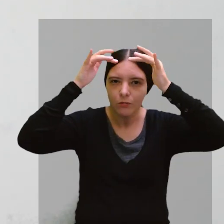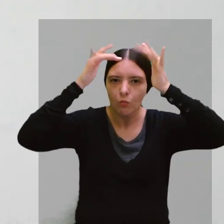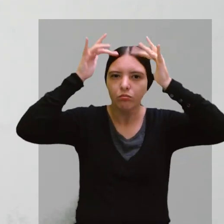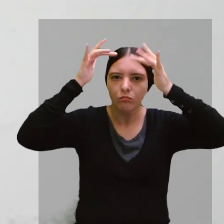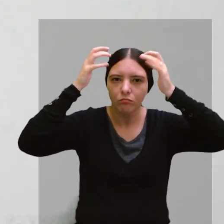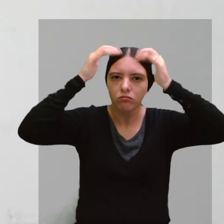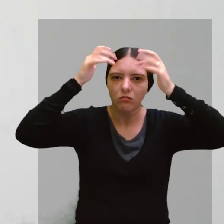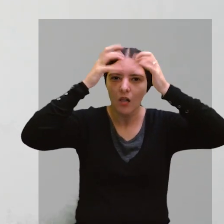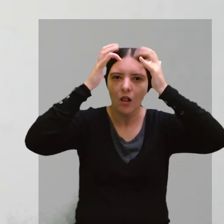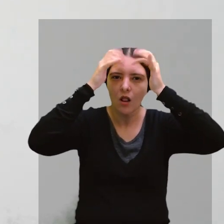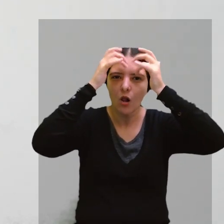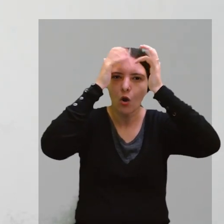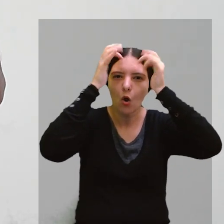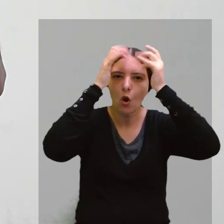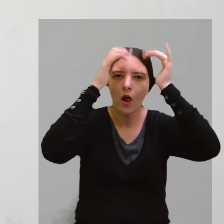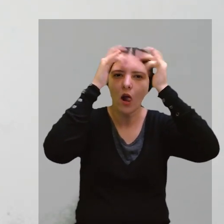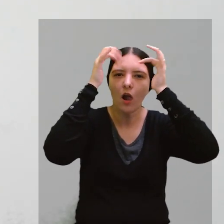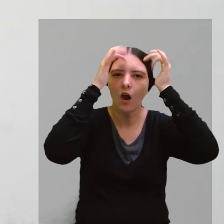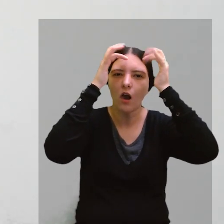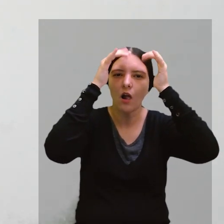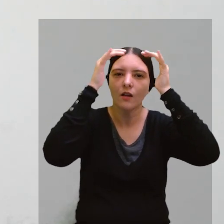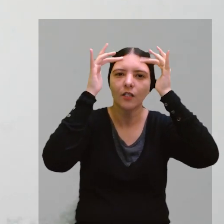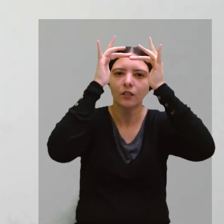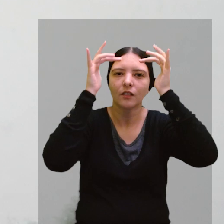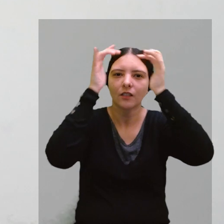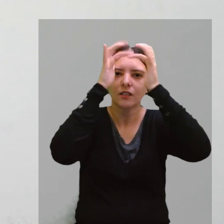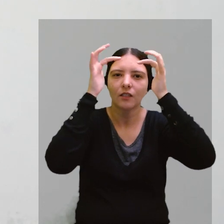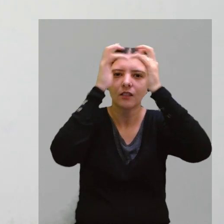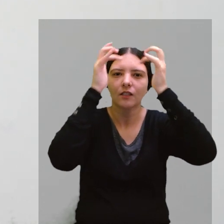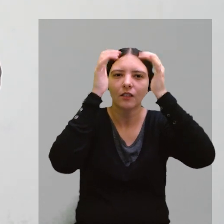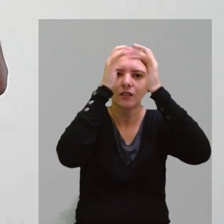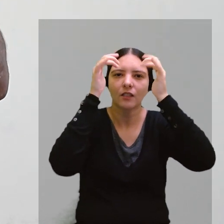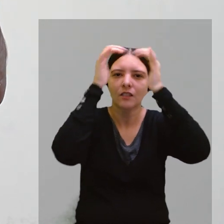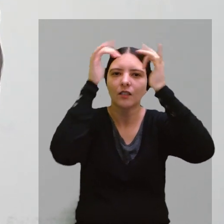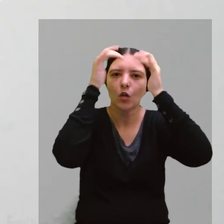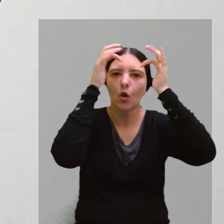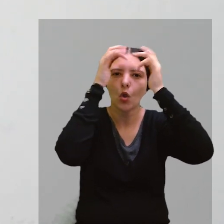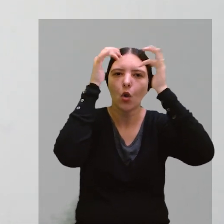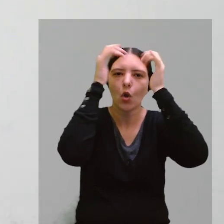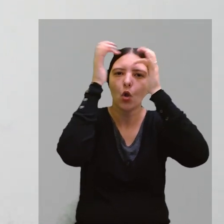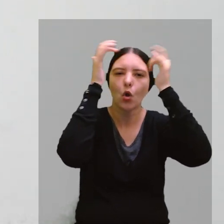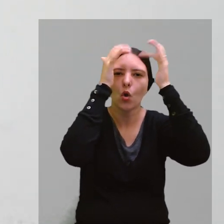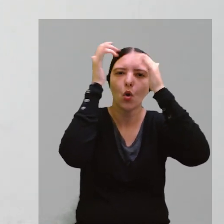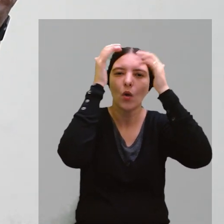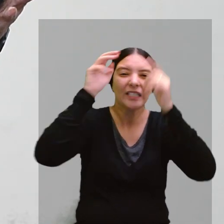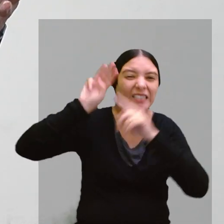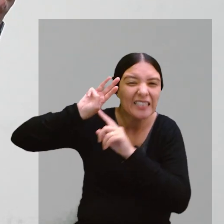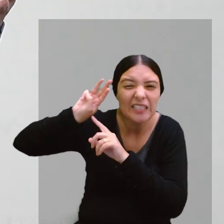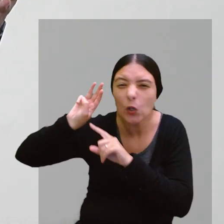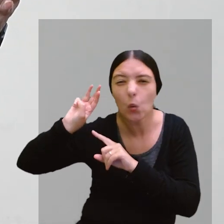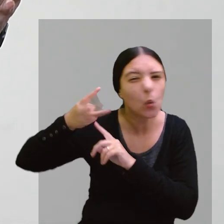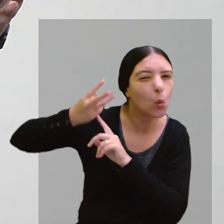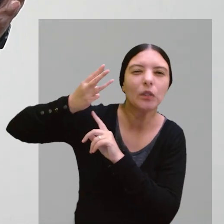de dedinhos, chamam dendritos, que vão ligando um nos outros, formando uma rede de